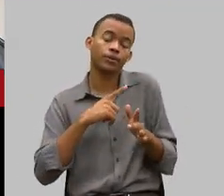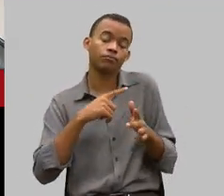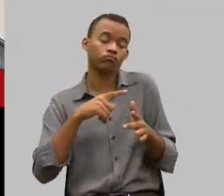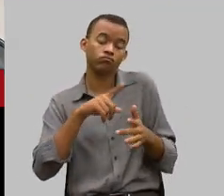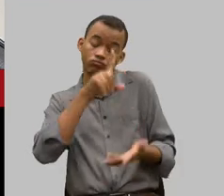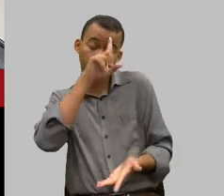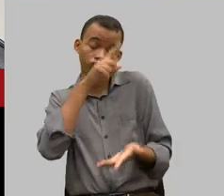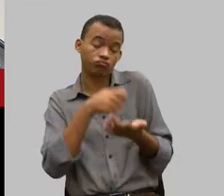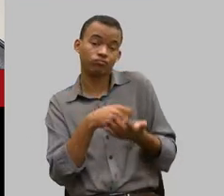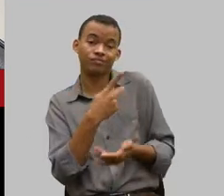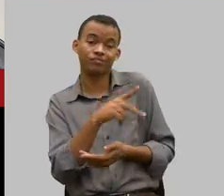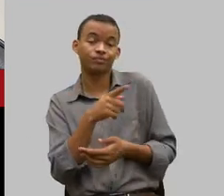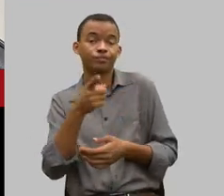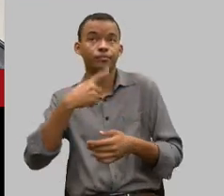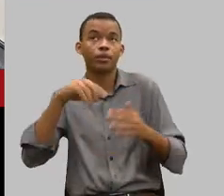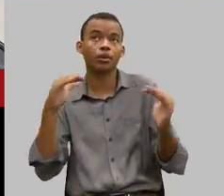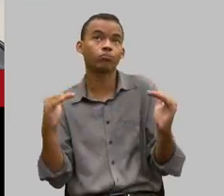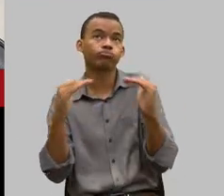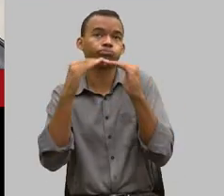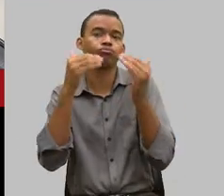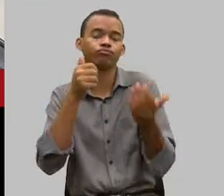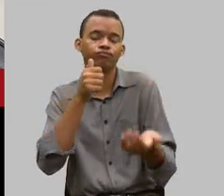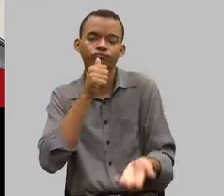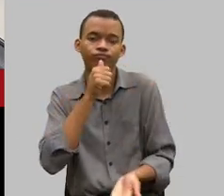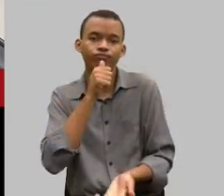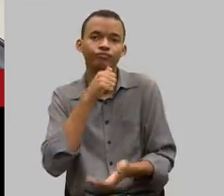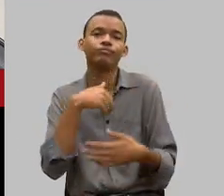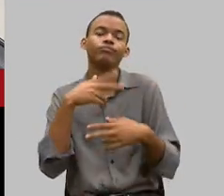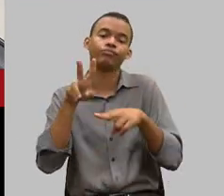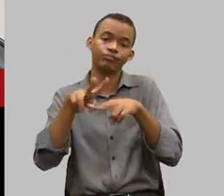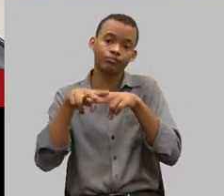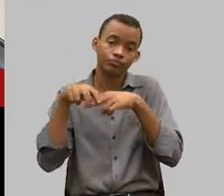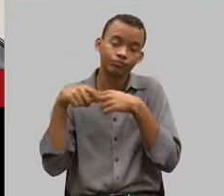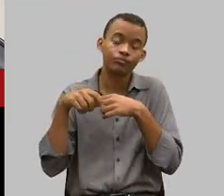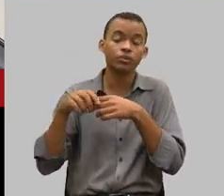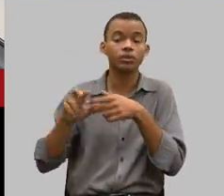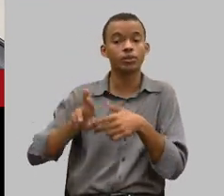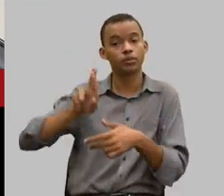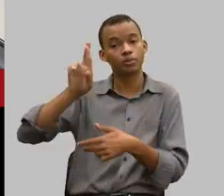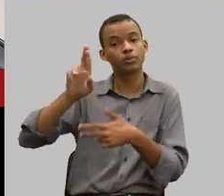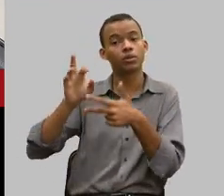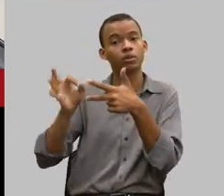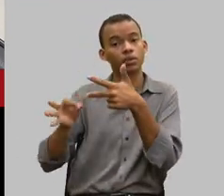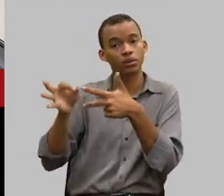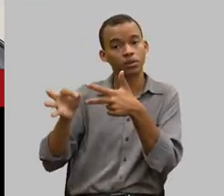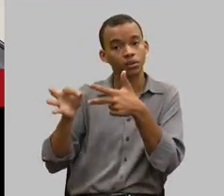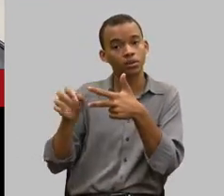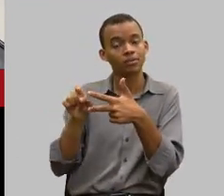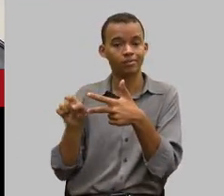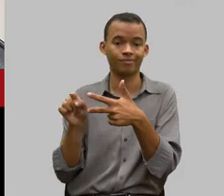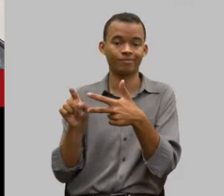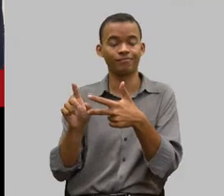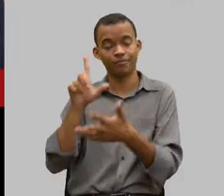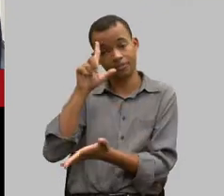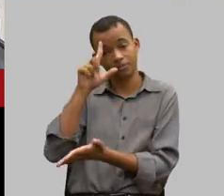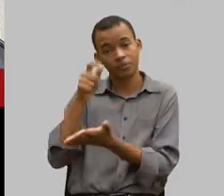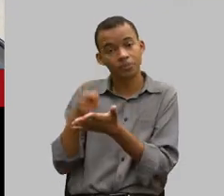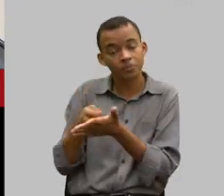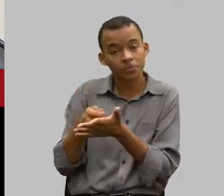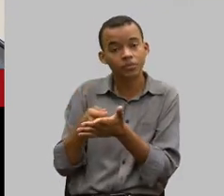não foi preciso chegarmos a um acordo por conta disso ficou agora às mãos do Judiciário para decisão da